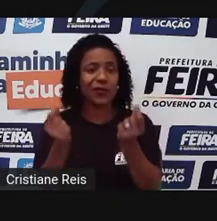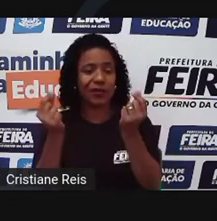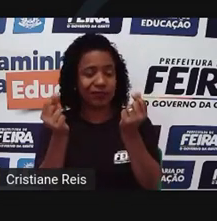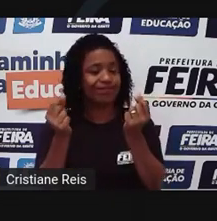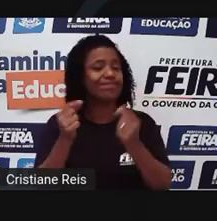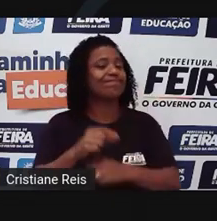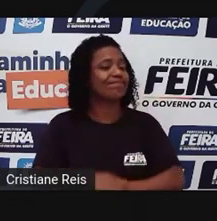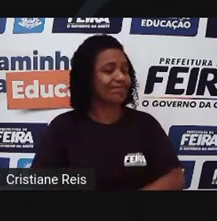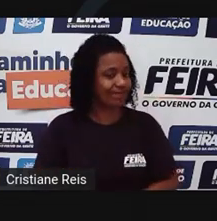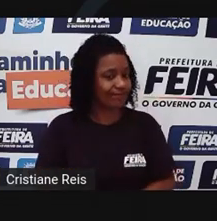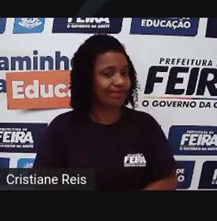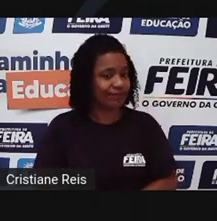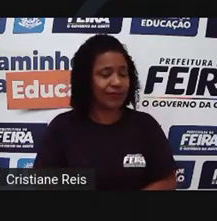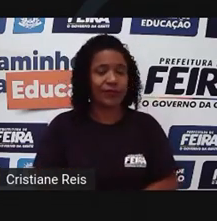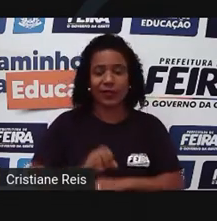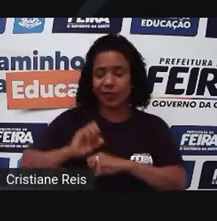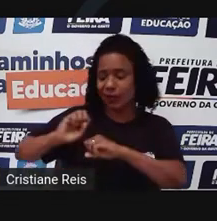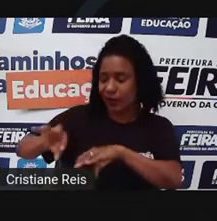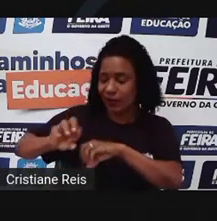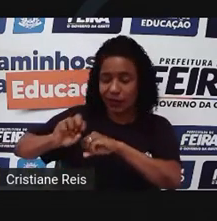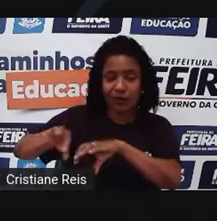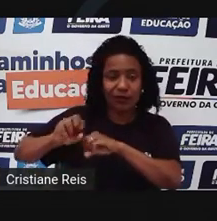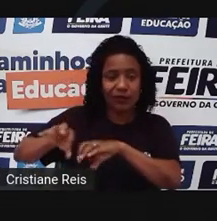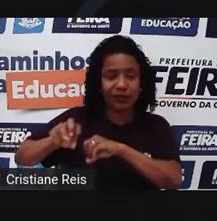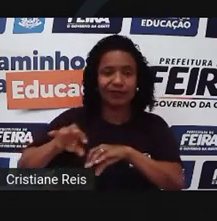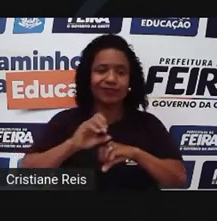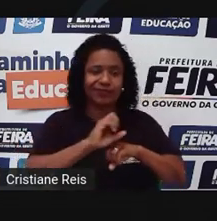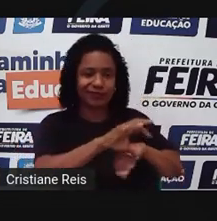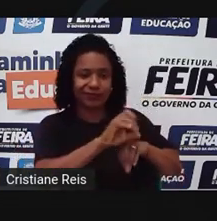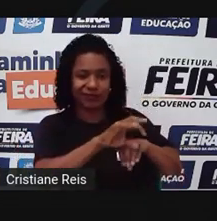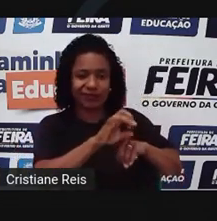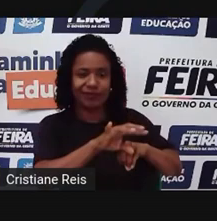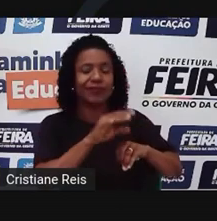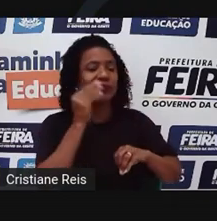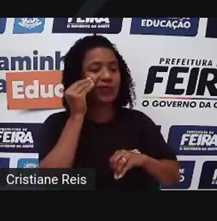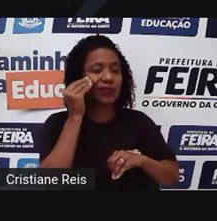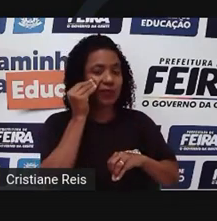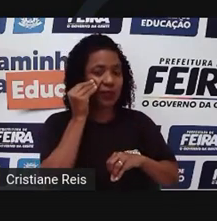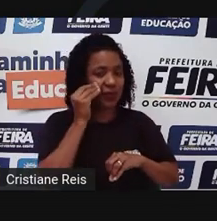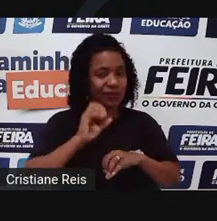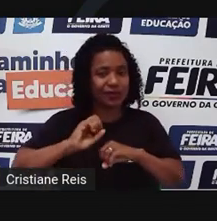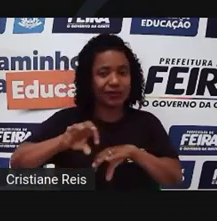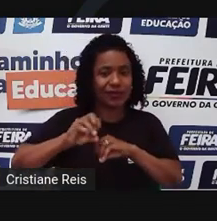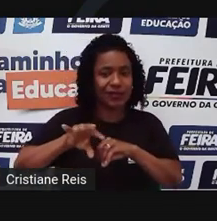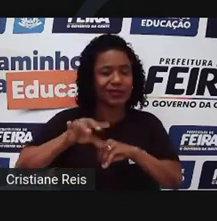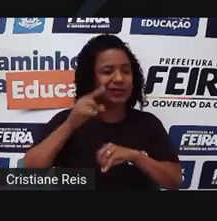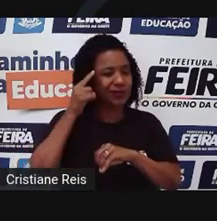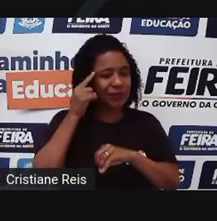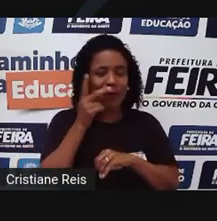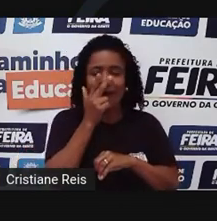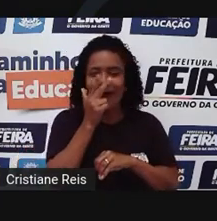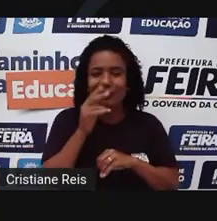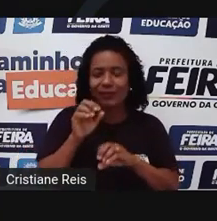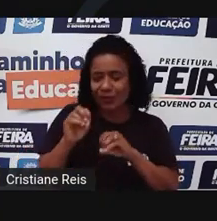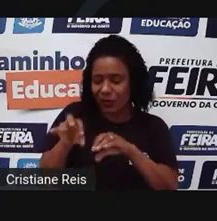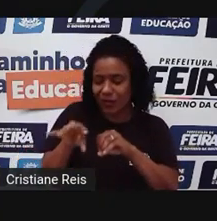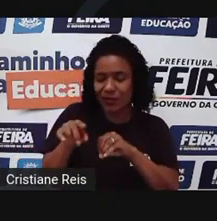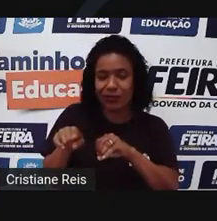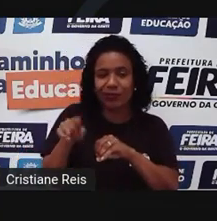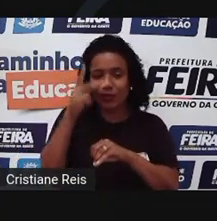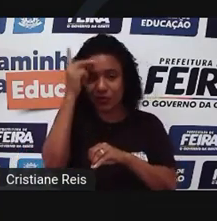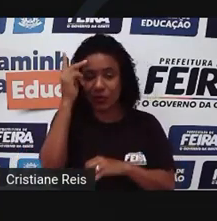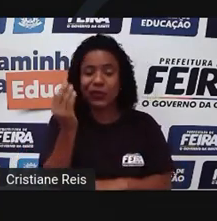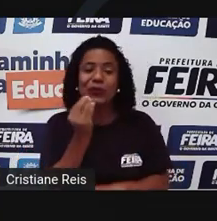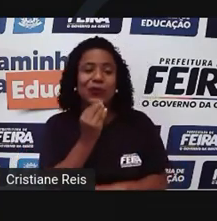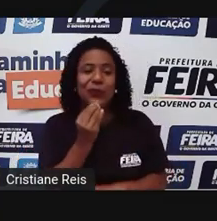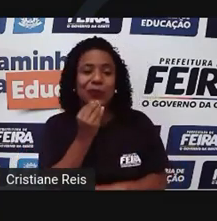Então, a educação sempre foi pensada como o elemento que deveria equalizar as chances de todos.